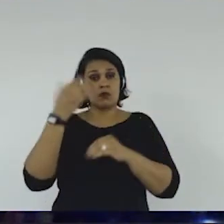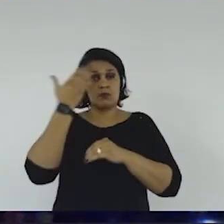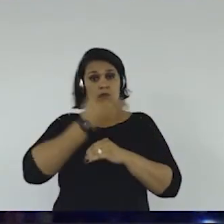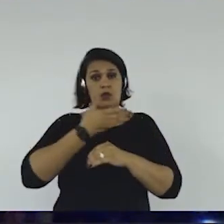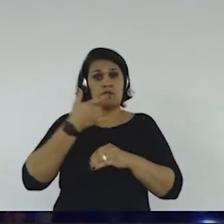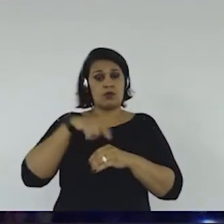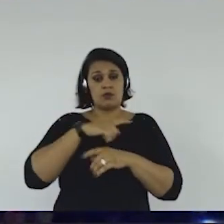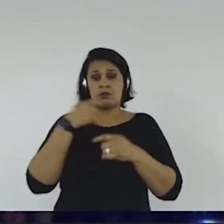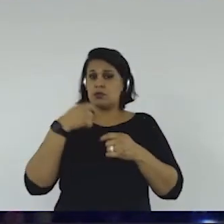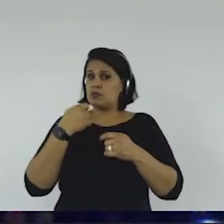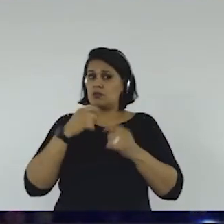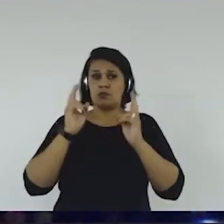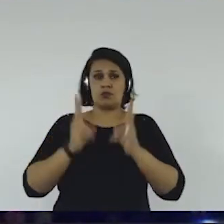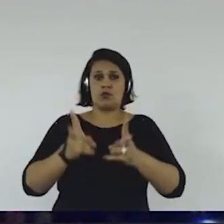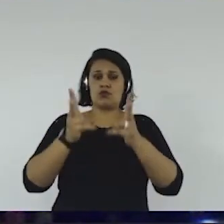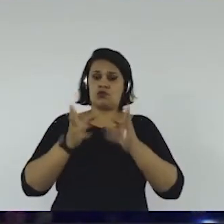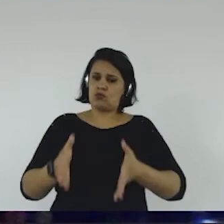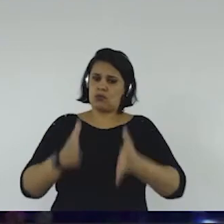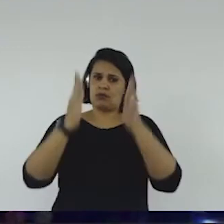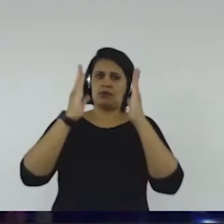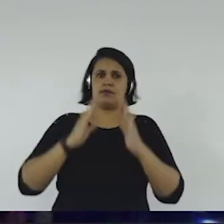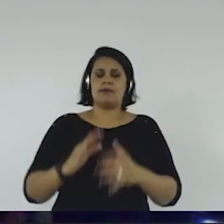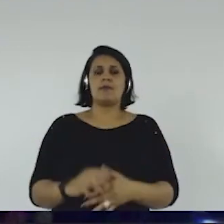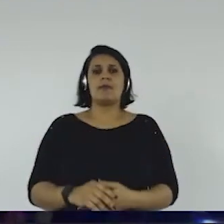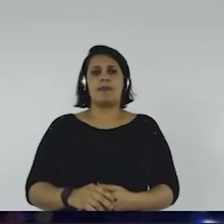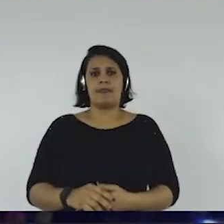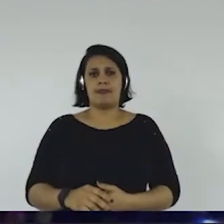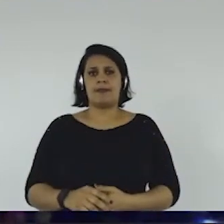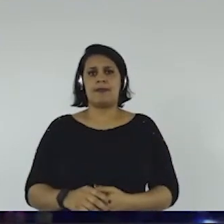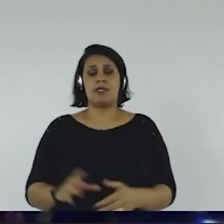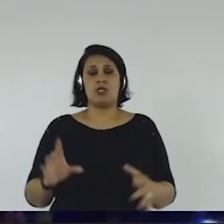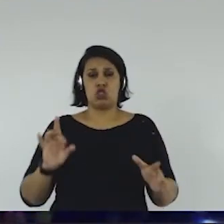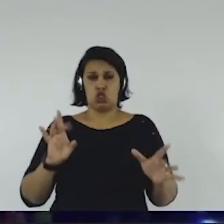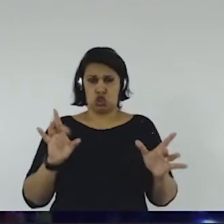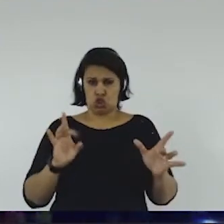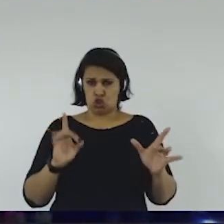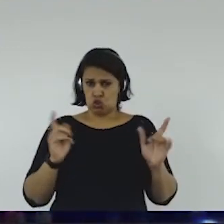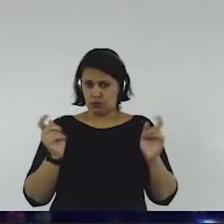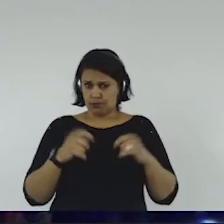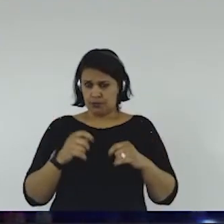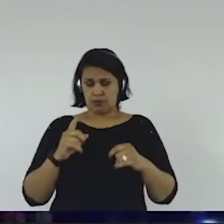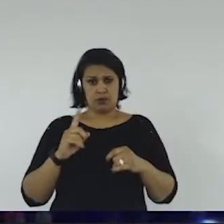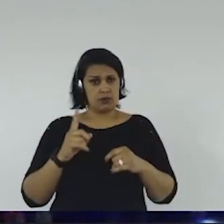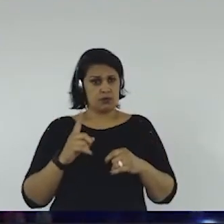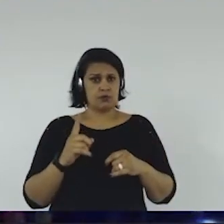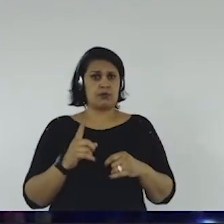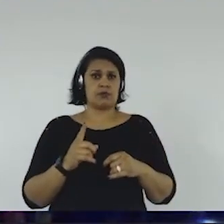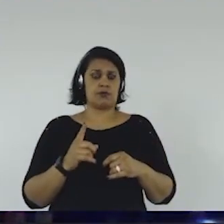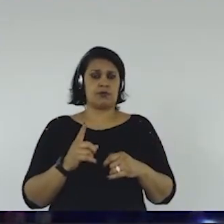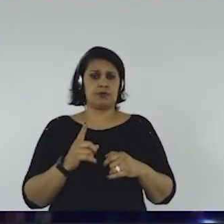este é um caminho perfeitamente viável. E não só viável para